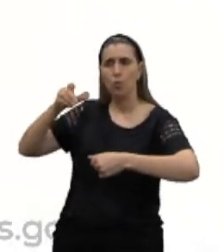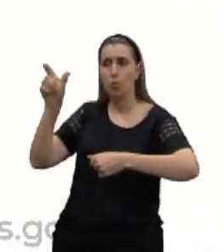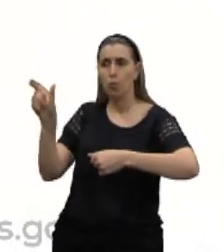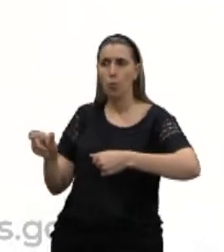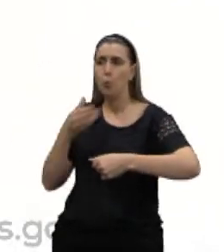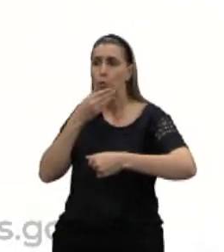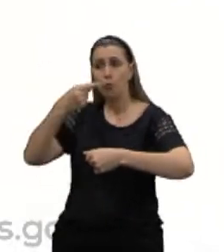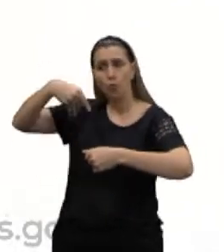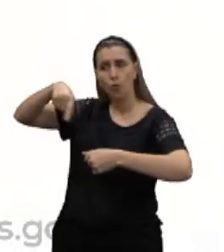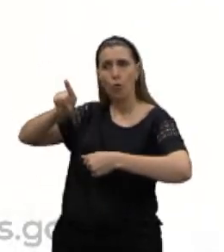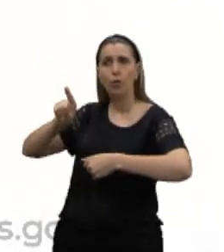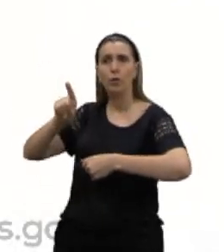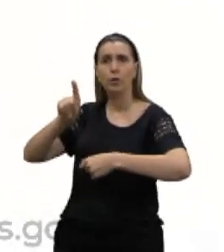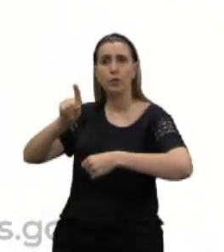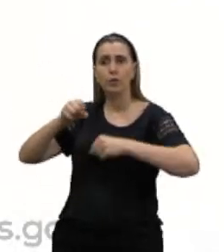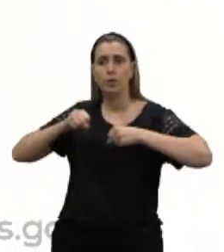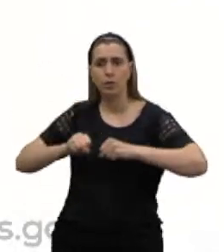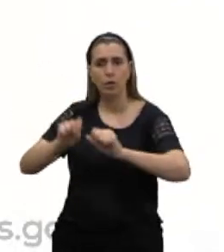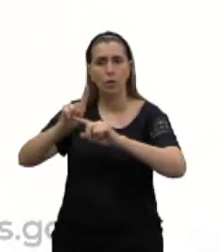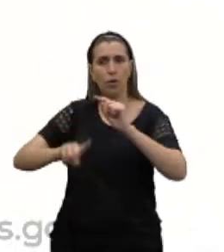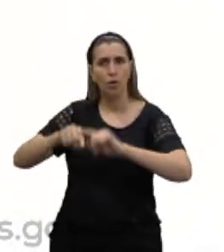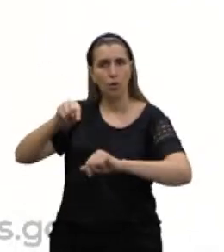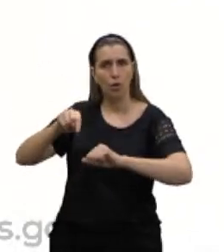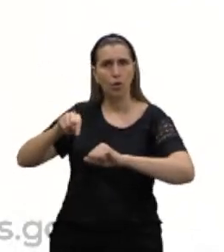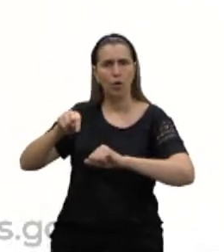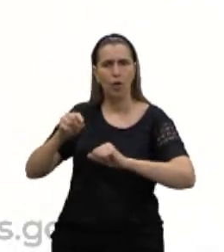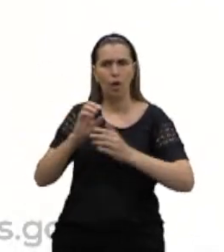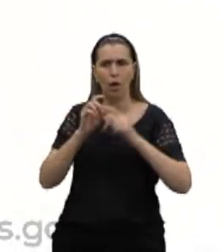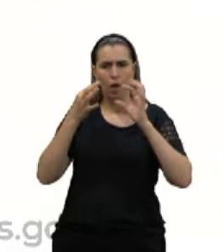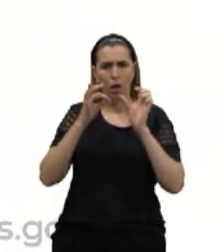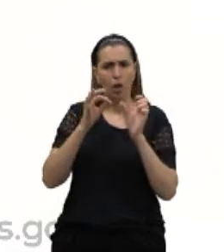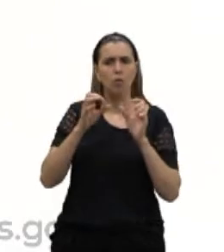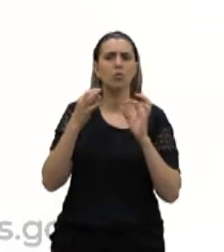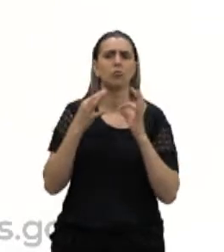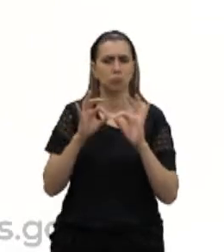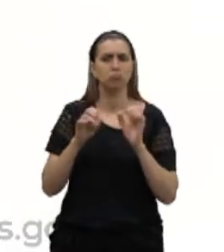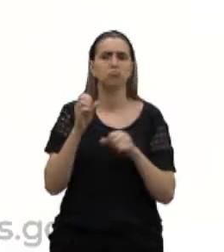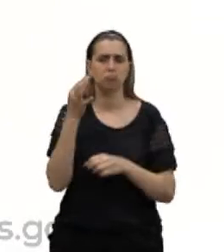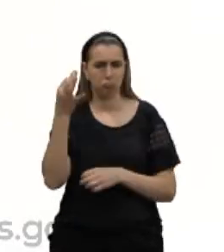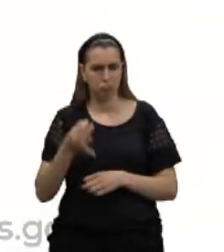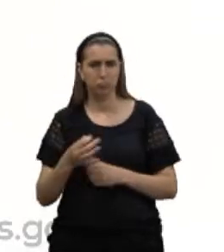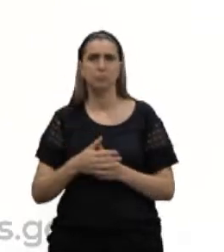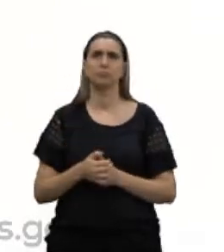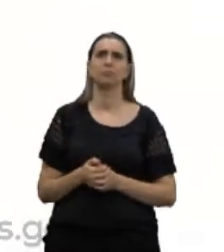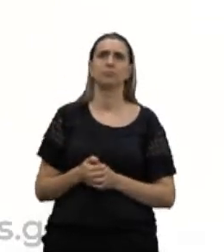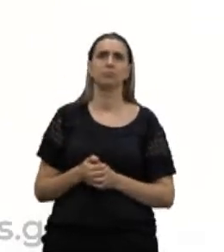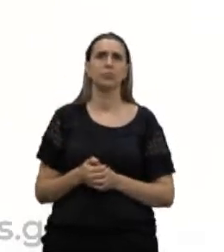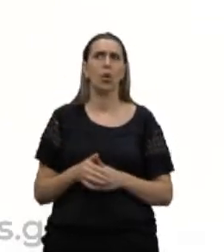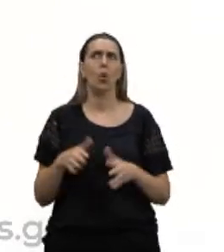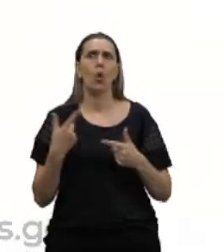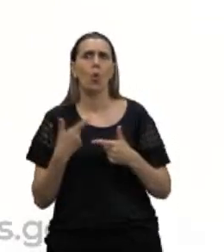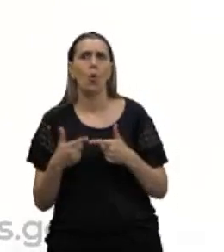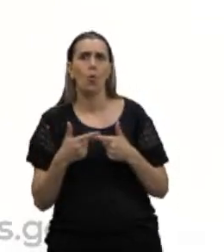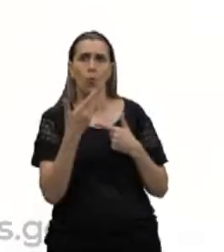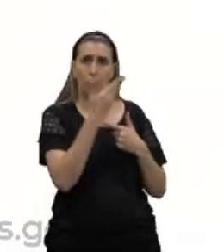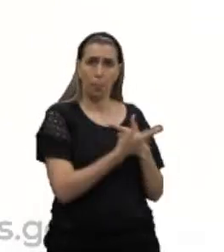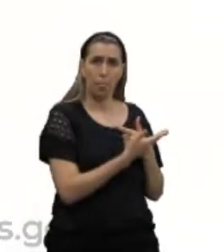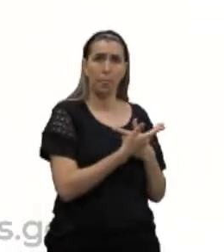supermercado. A oração sintaticamente está correta. Qual é o problema